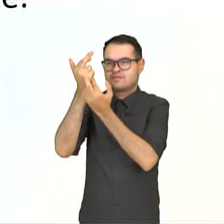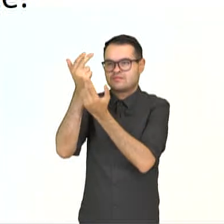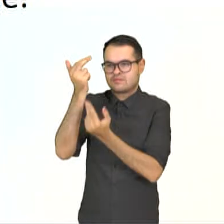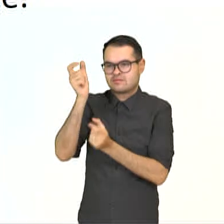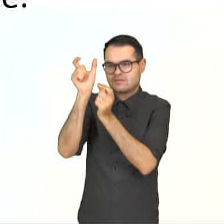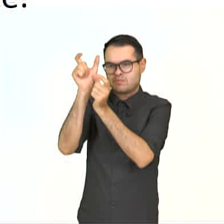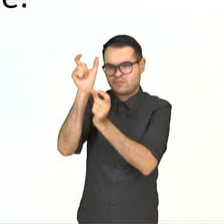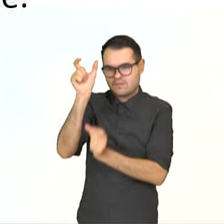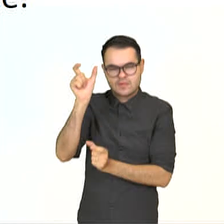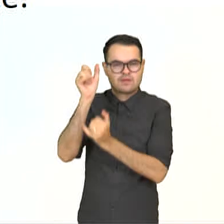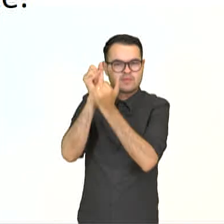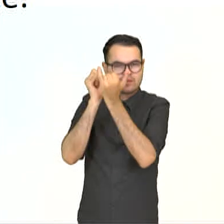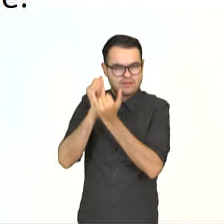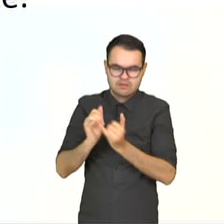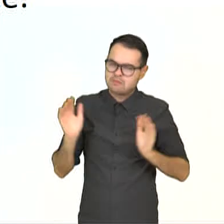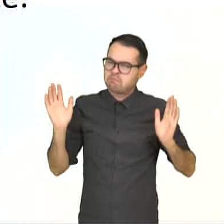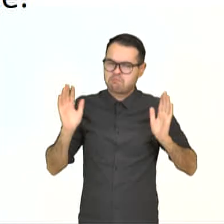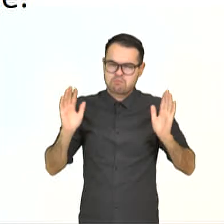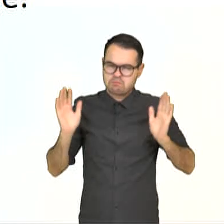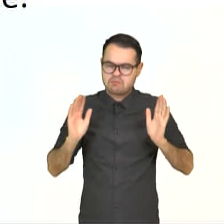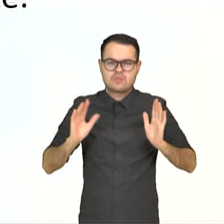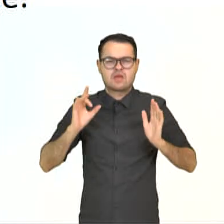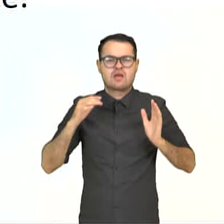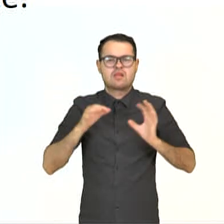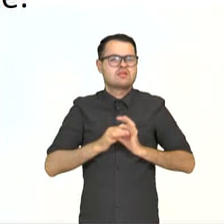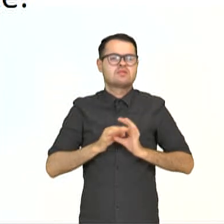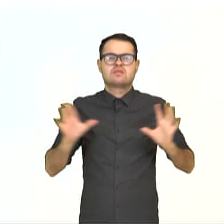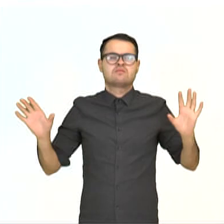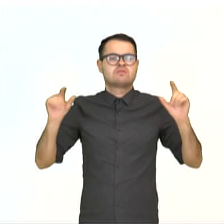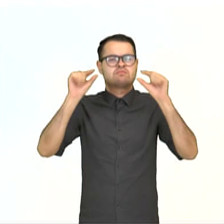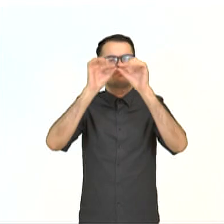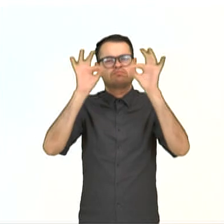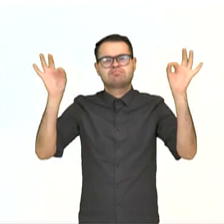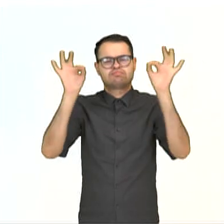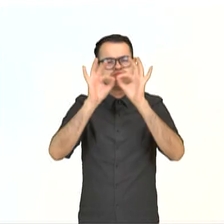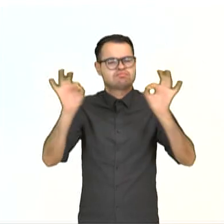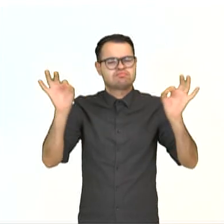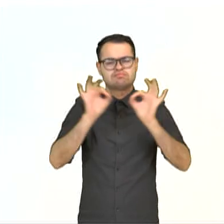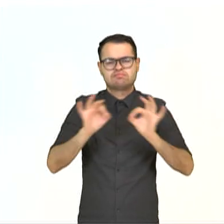temos aí uma organização de versos soltos, livres, né?